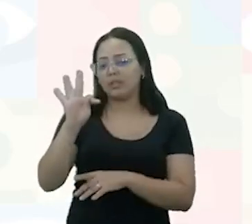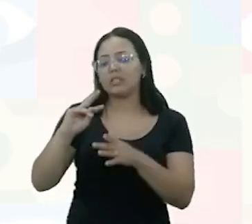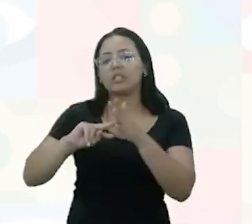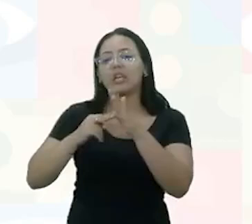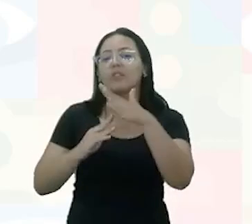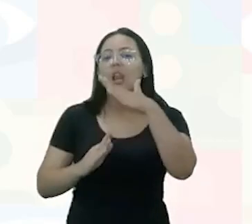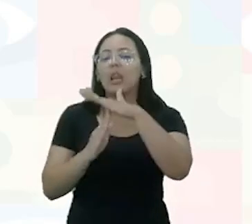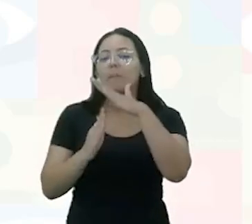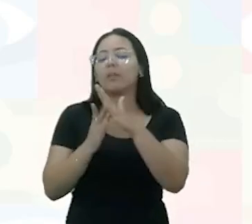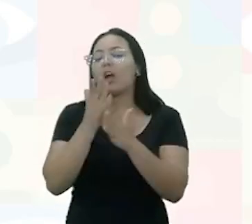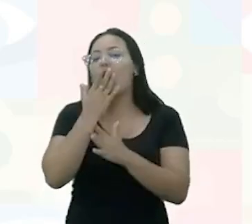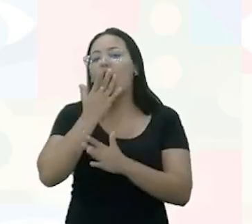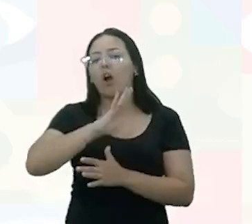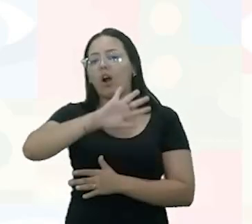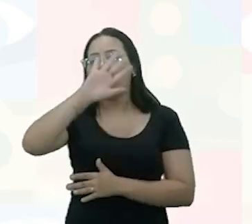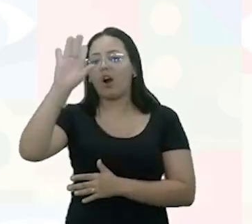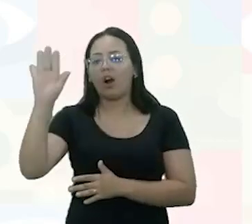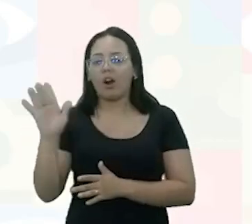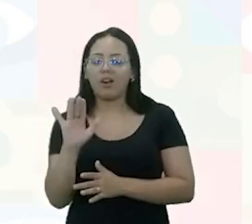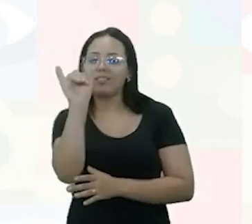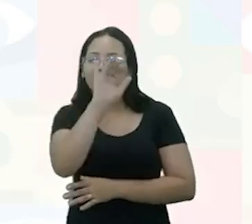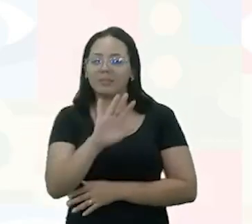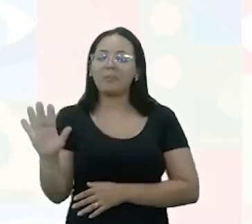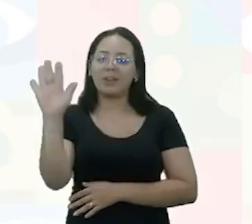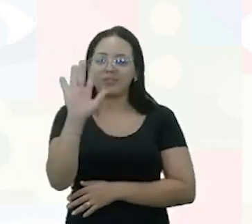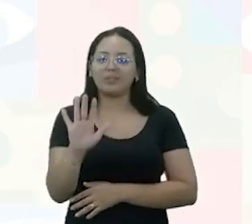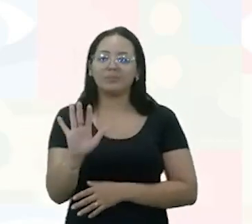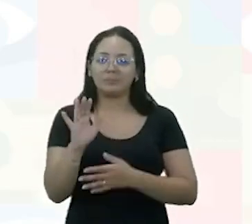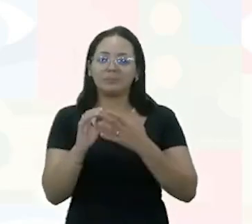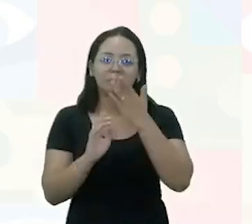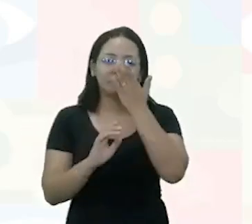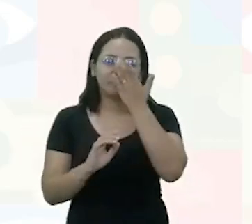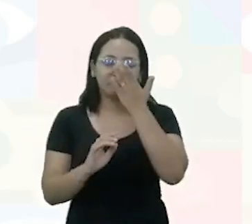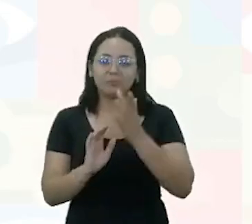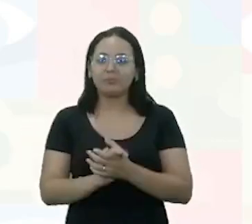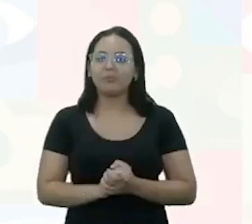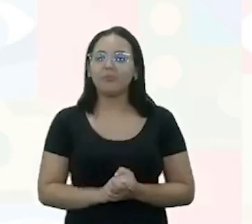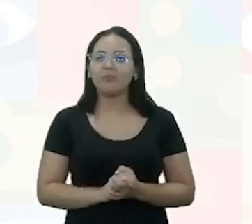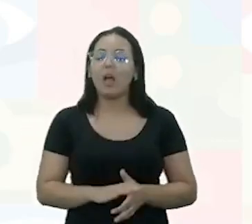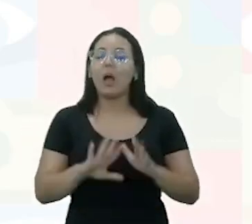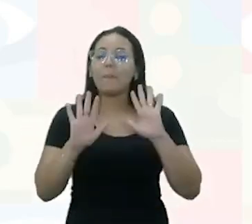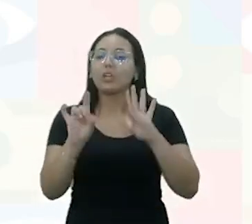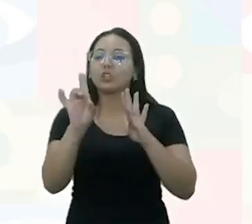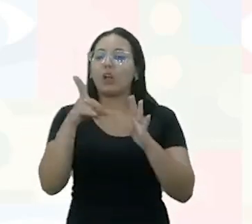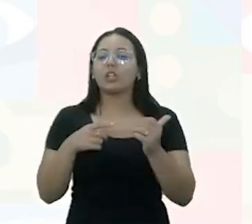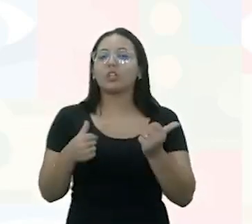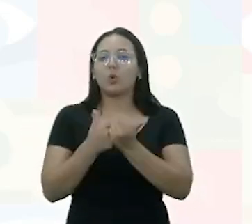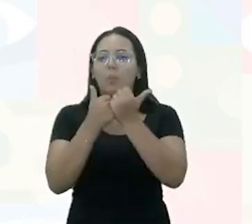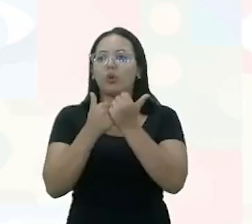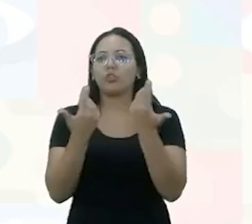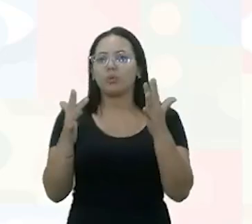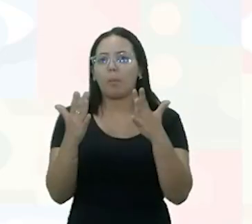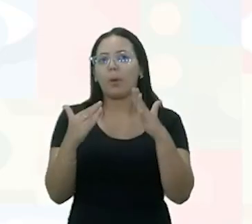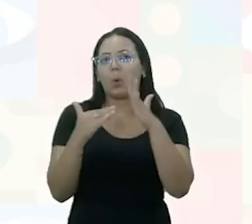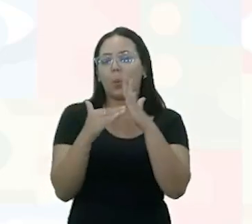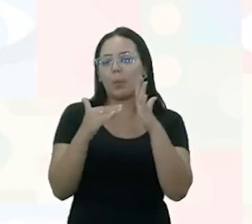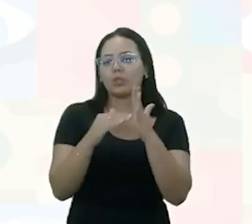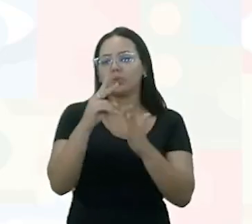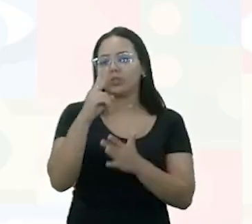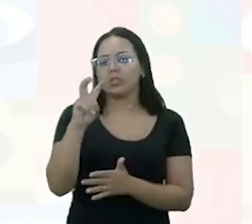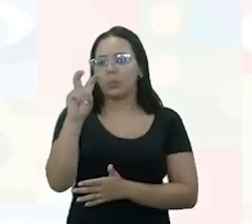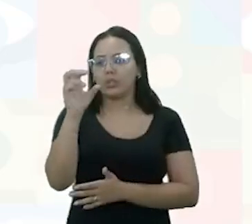de tonalidades para imagens complexas. Só tem suporte para no máximo 256